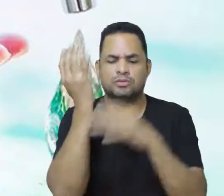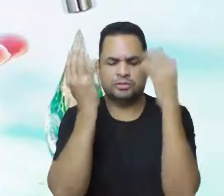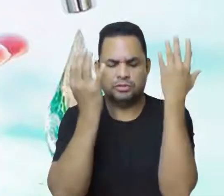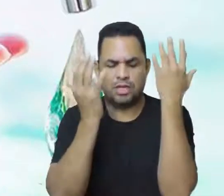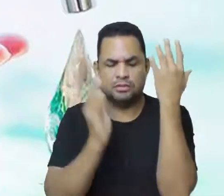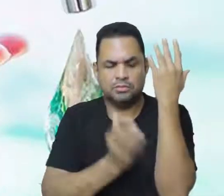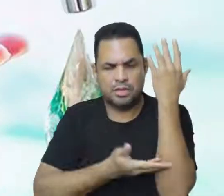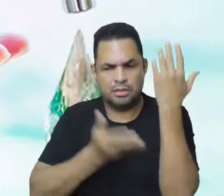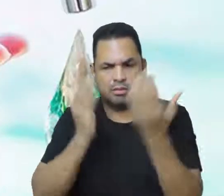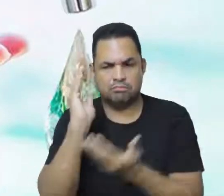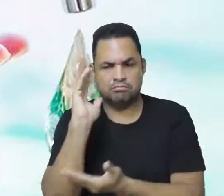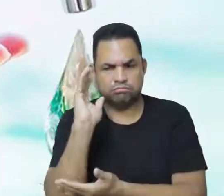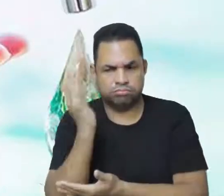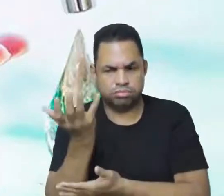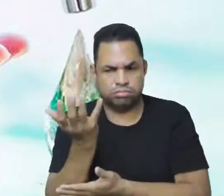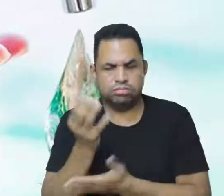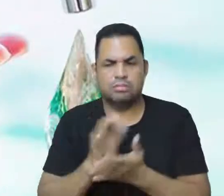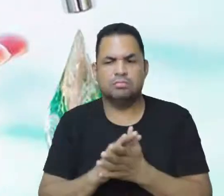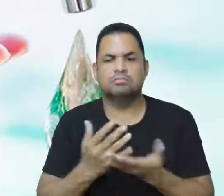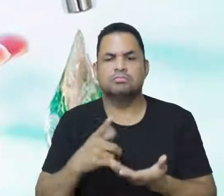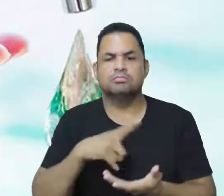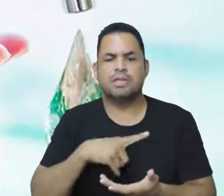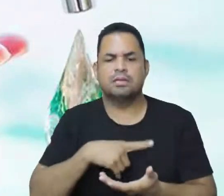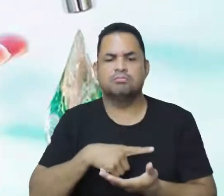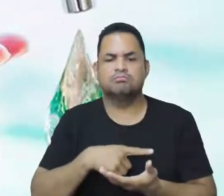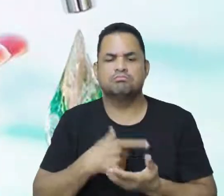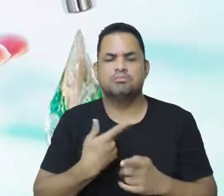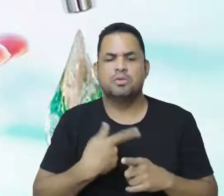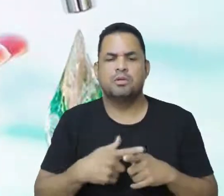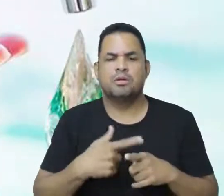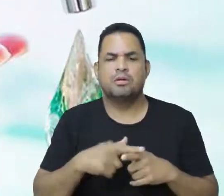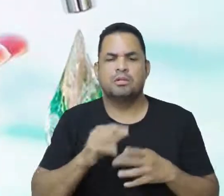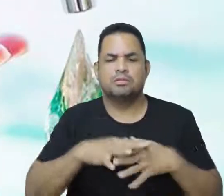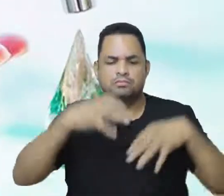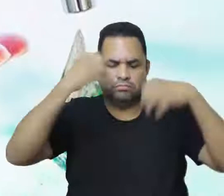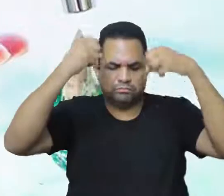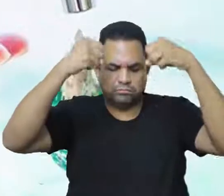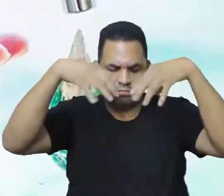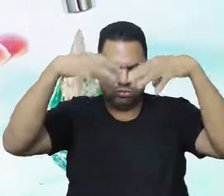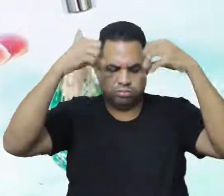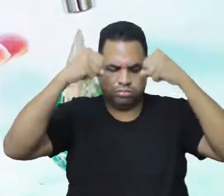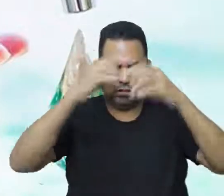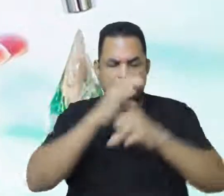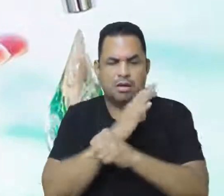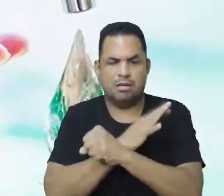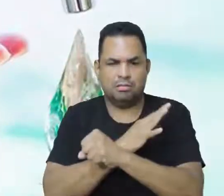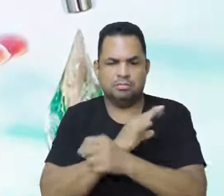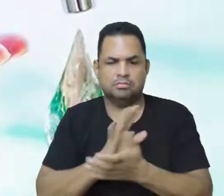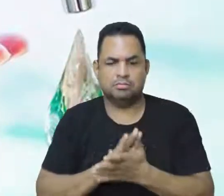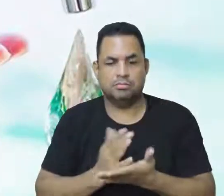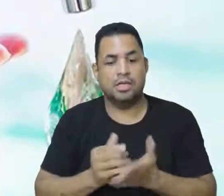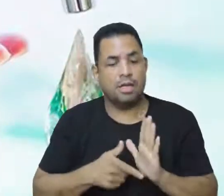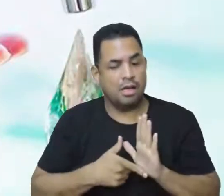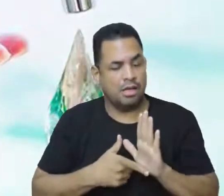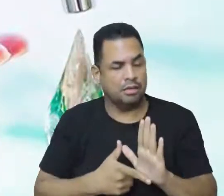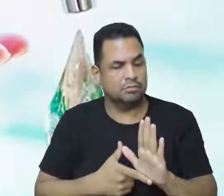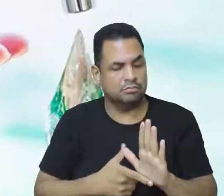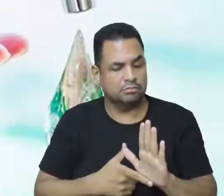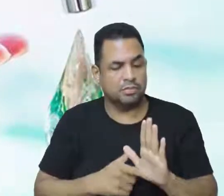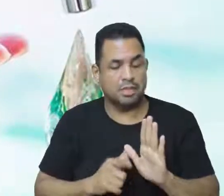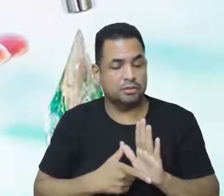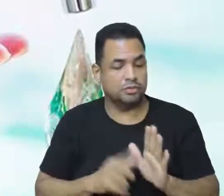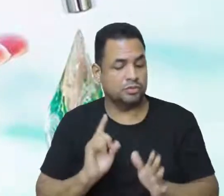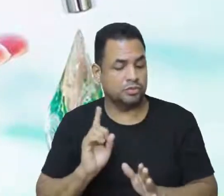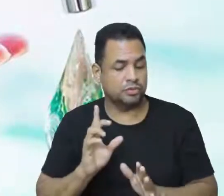Amazônia provoca chuva ácida? Não. Ela contribui bastante para o aquecimento global. Na chuva ácida,